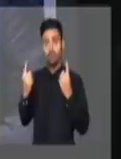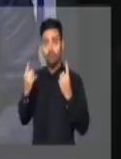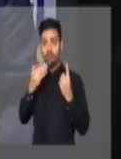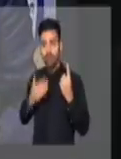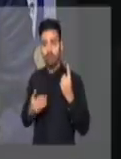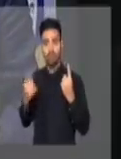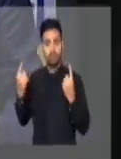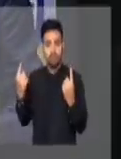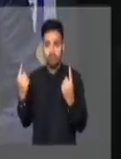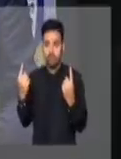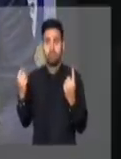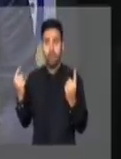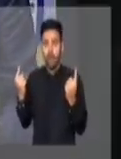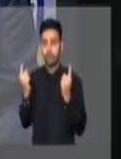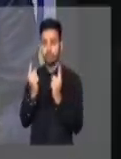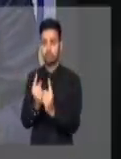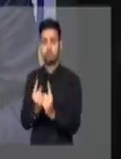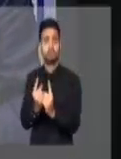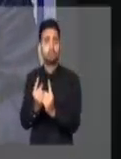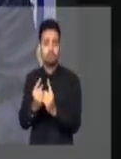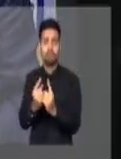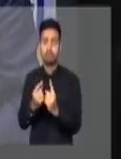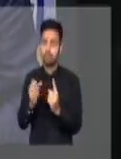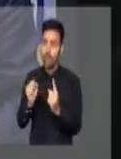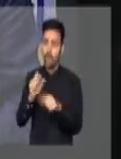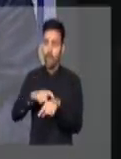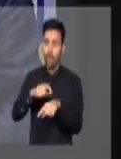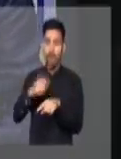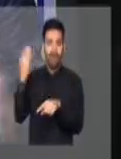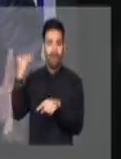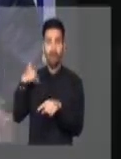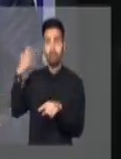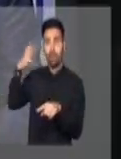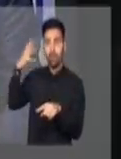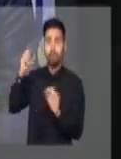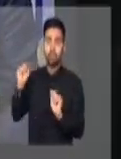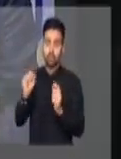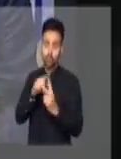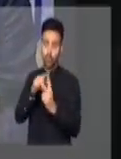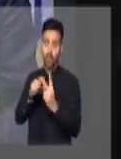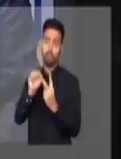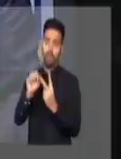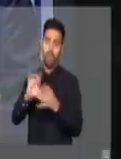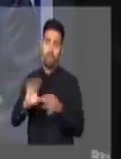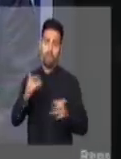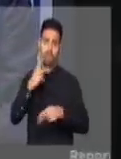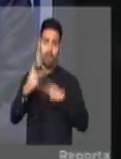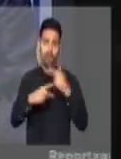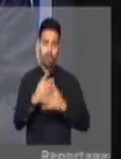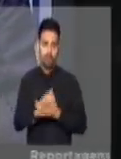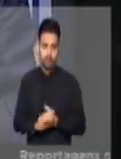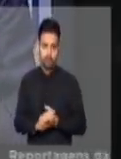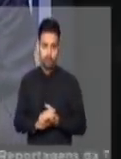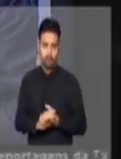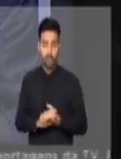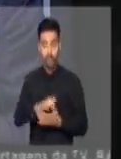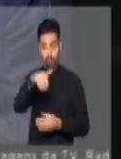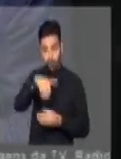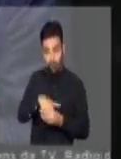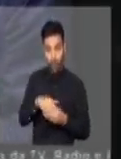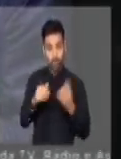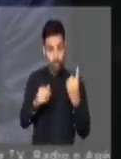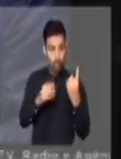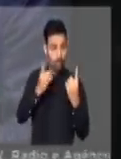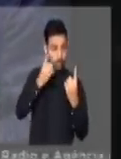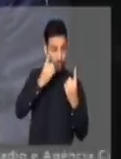ao impeachment, na abertura dos debates sobre a admissibilidade que consta da pauta. O voto de um deputado, no